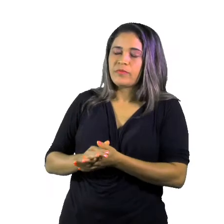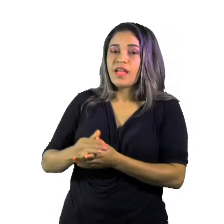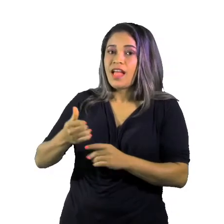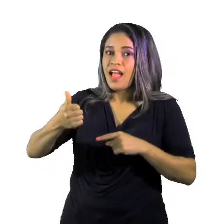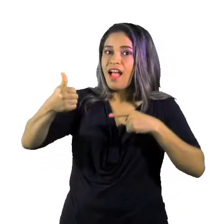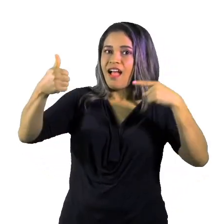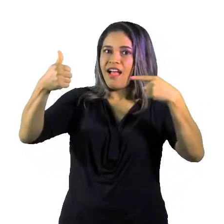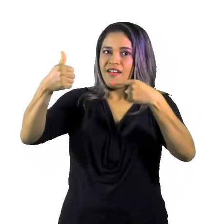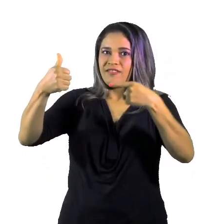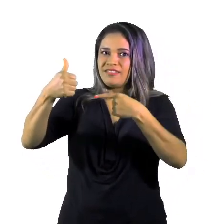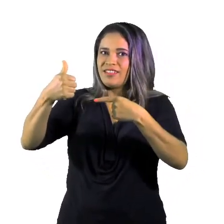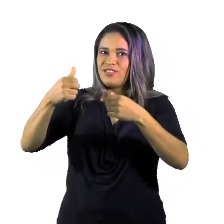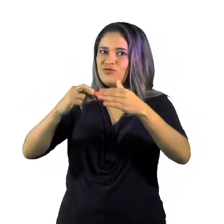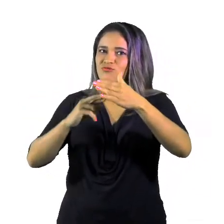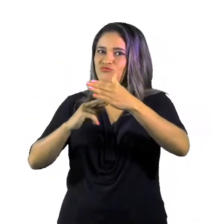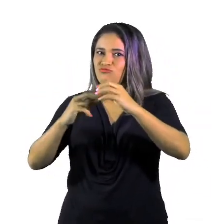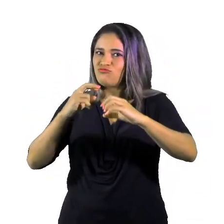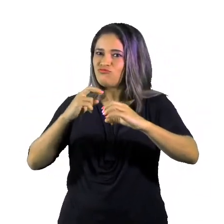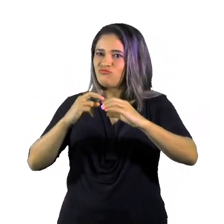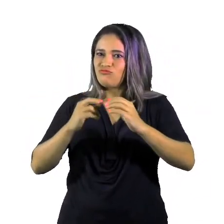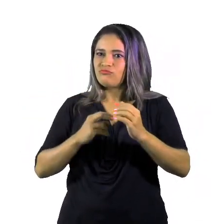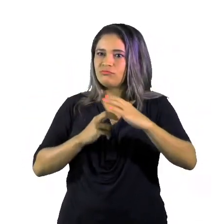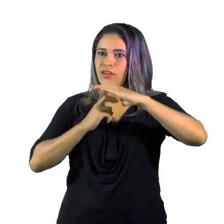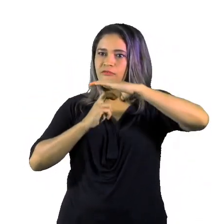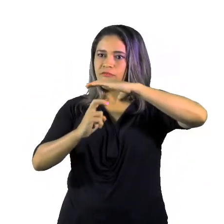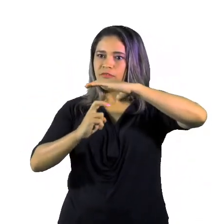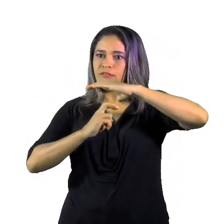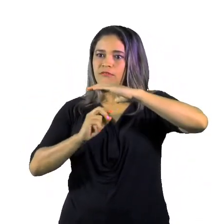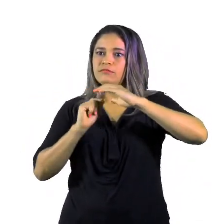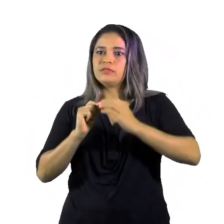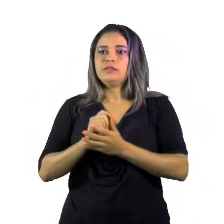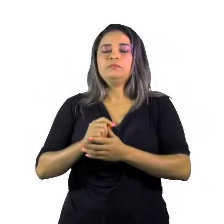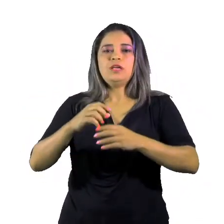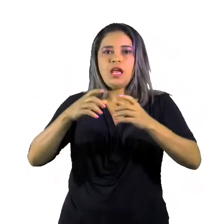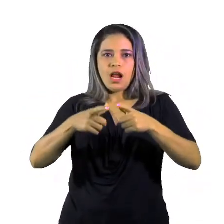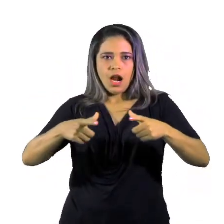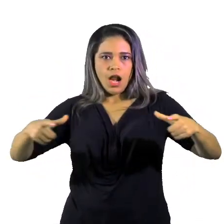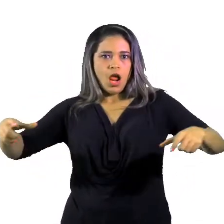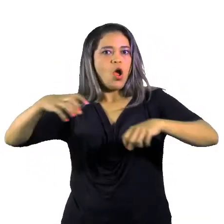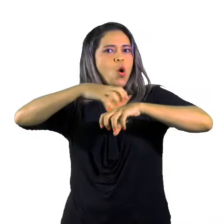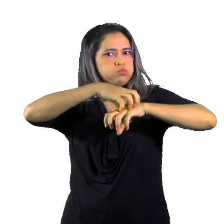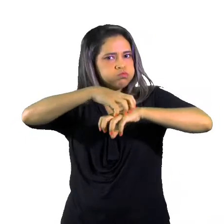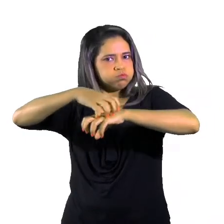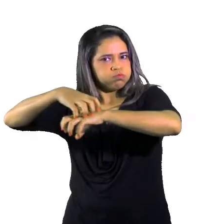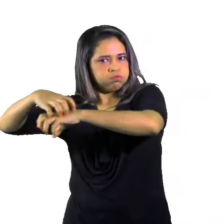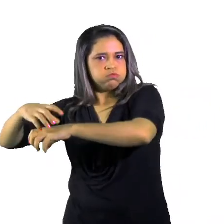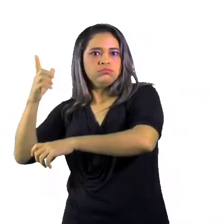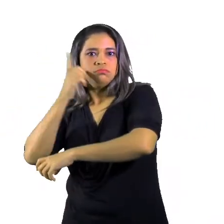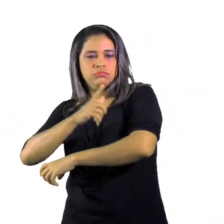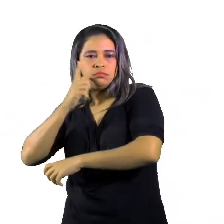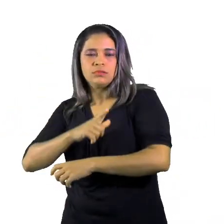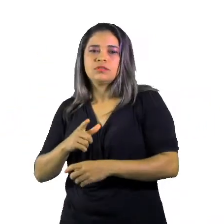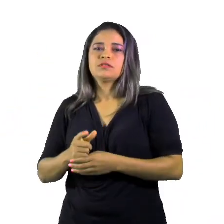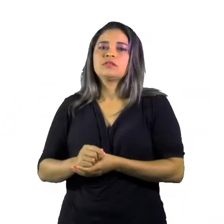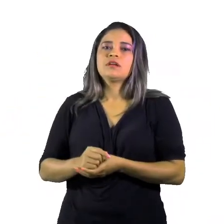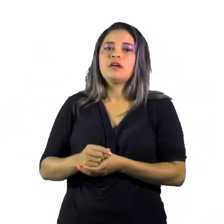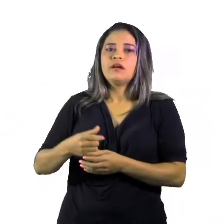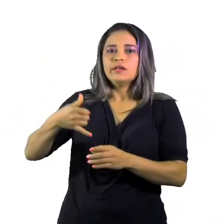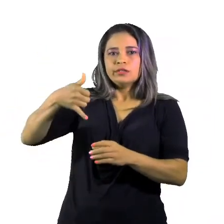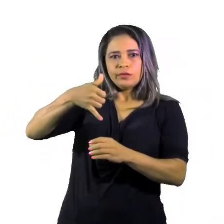das ferrovias. É de grande capacidade de carga, baixo consumo de combustível